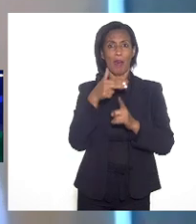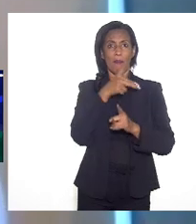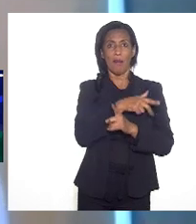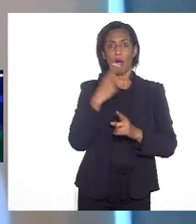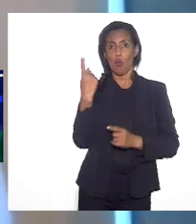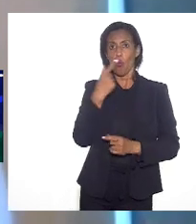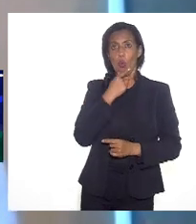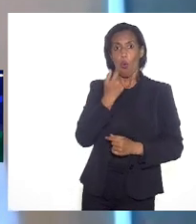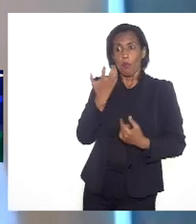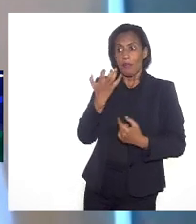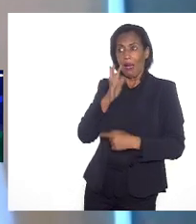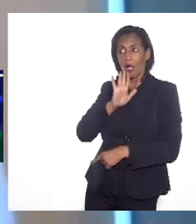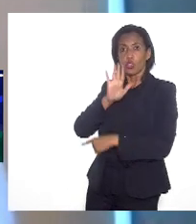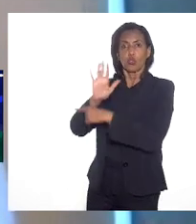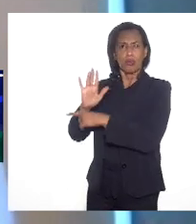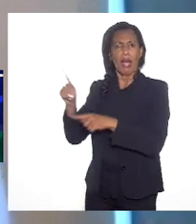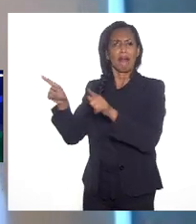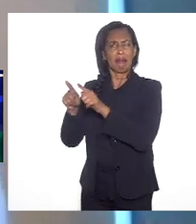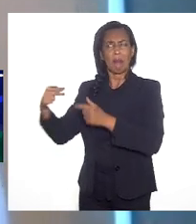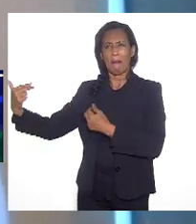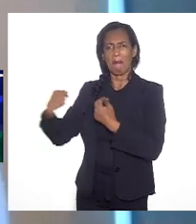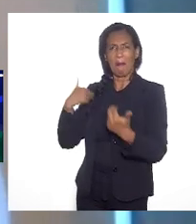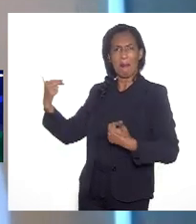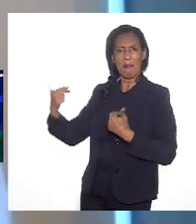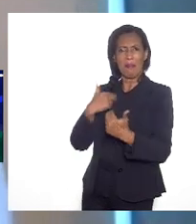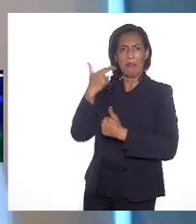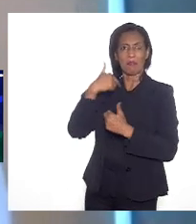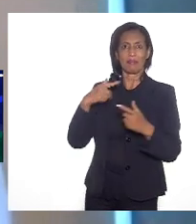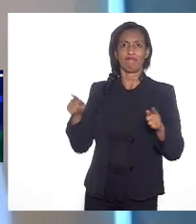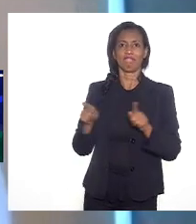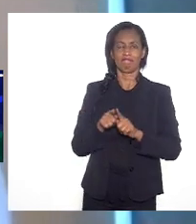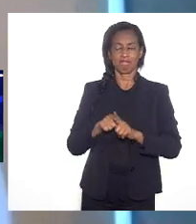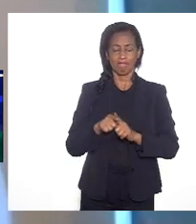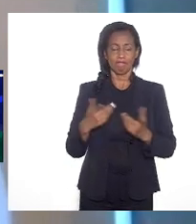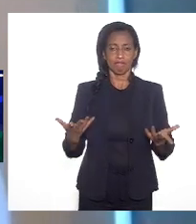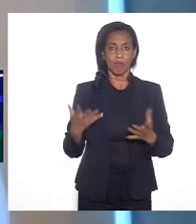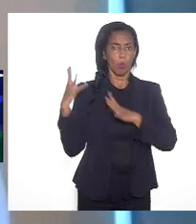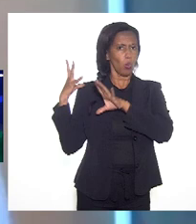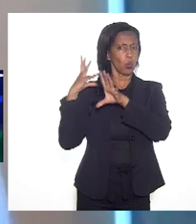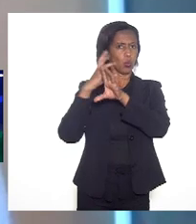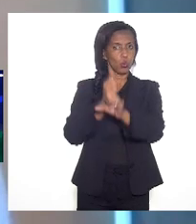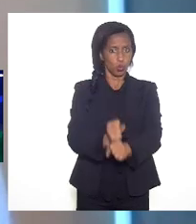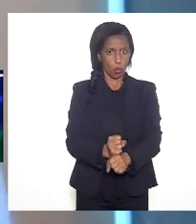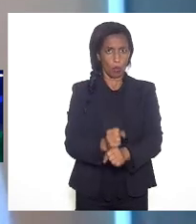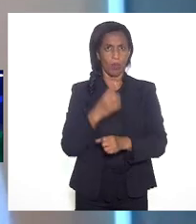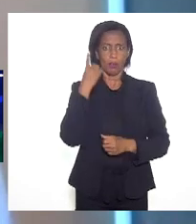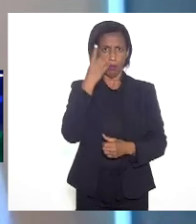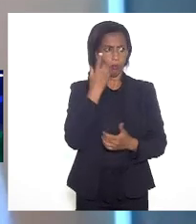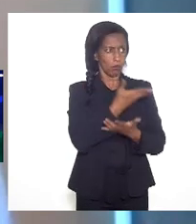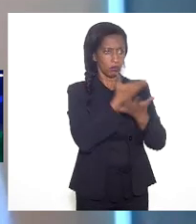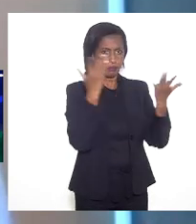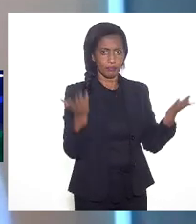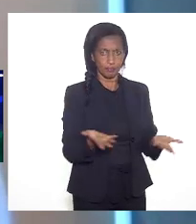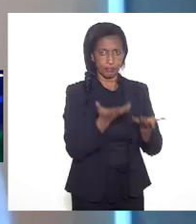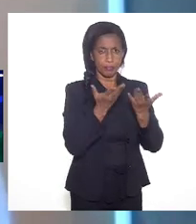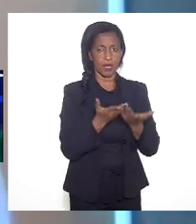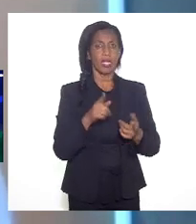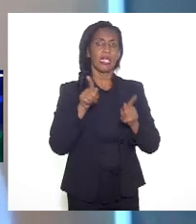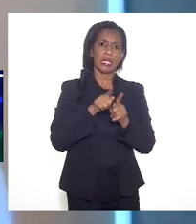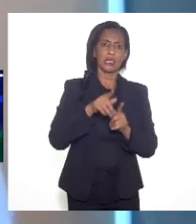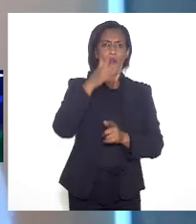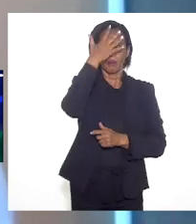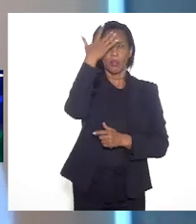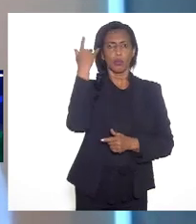agressão e também foi esfaqueado. Um levantamento, deputados e deputadas presentes e aqueles que